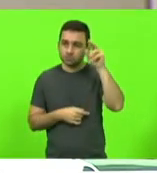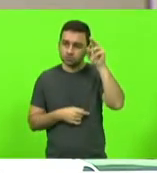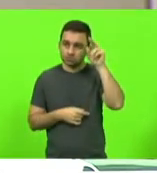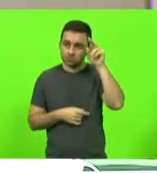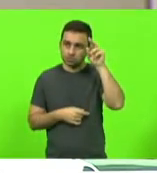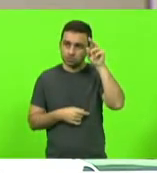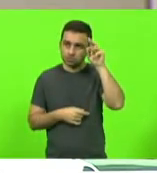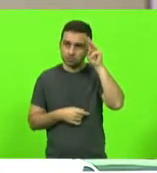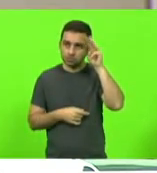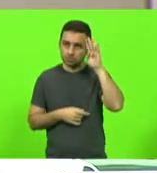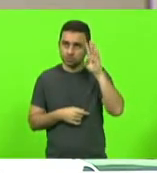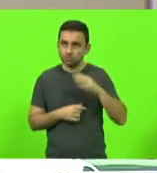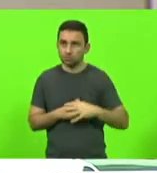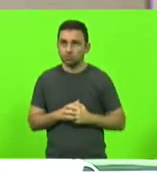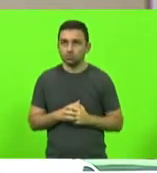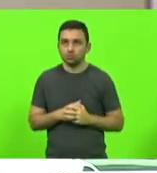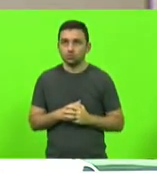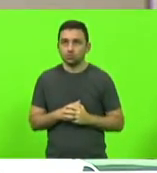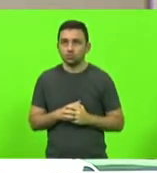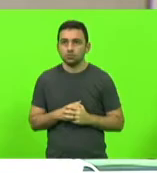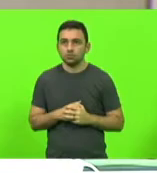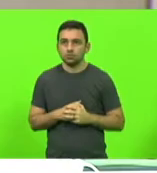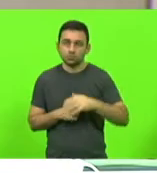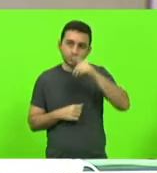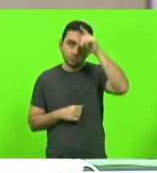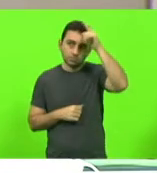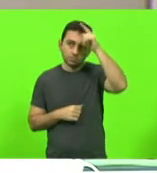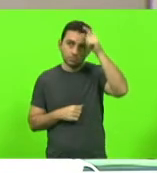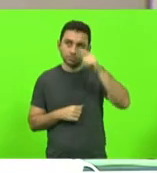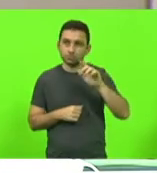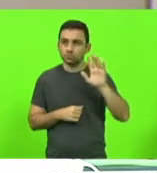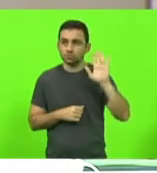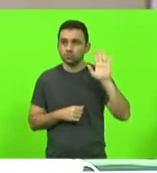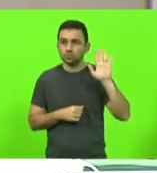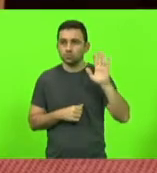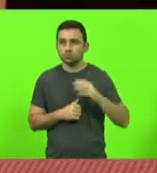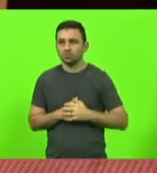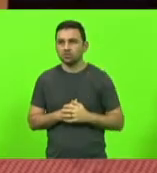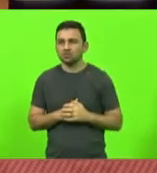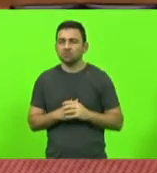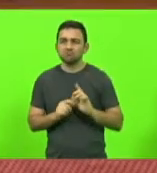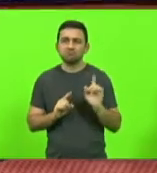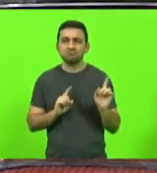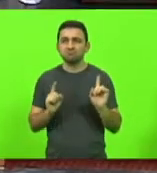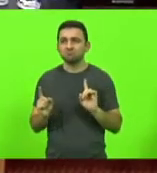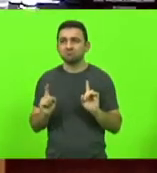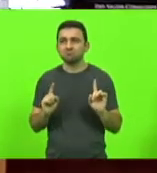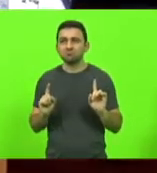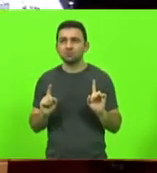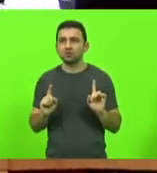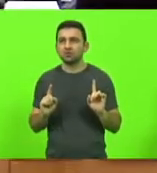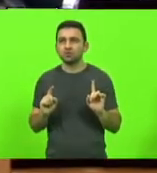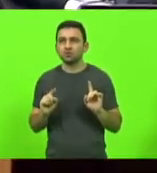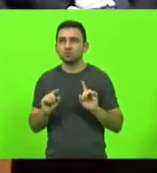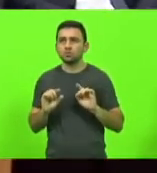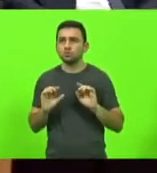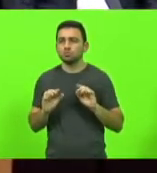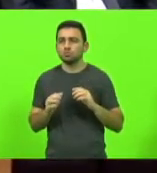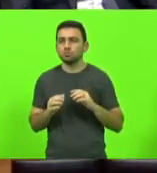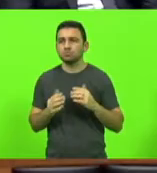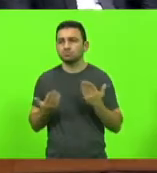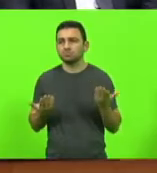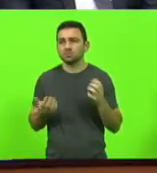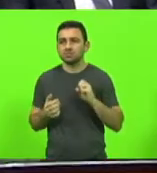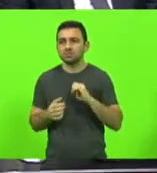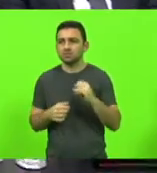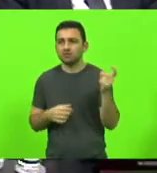Presidente. Quem? Sou presidente, pela deputado primeira, Sargento Lima. Presidente. Mas, presidente, tanto nenhuma quanto na outra, ninguém vai ser tocado daqui se chegar aqui